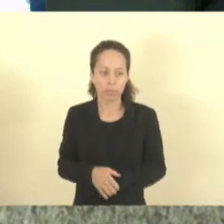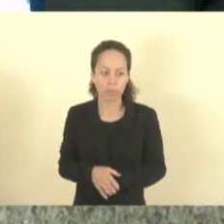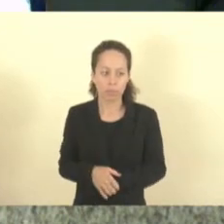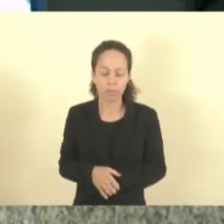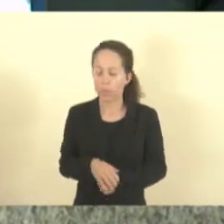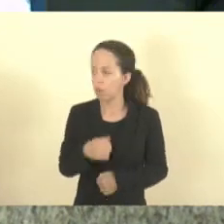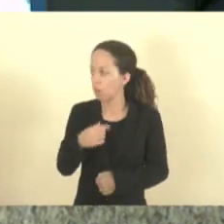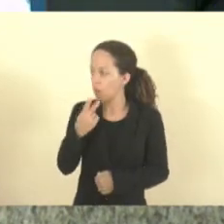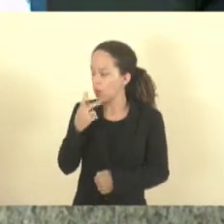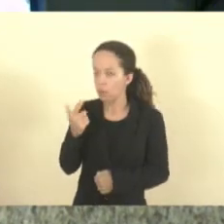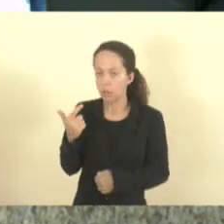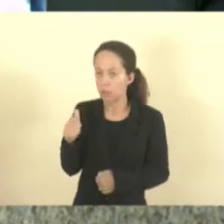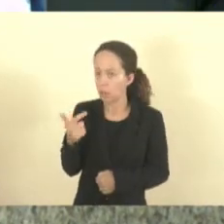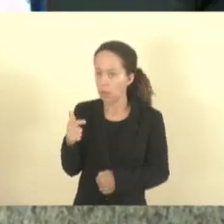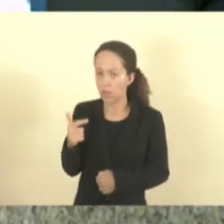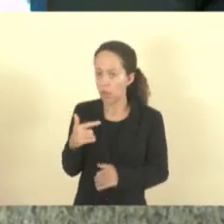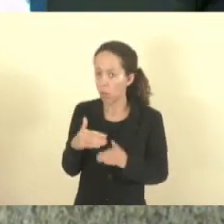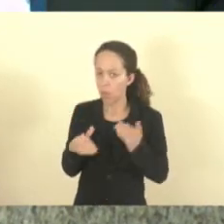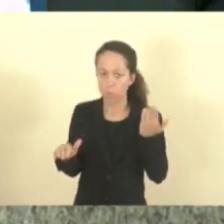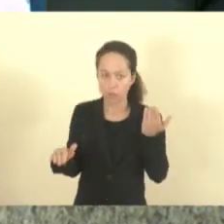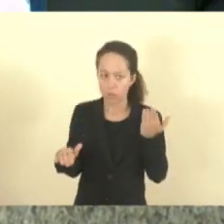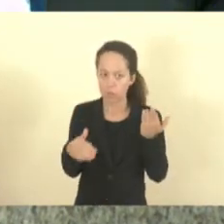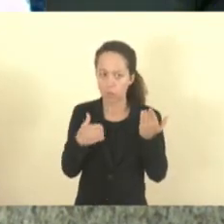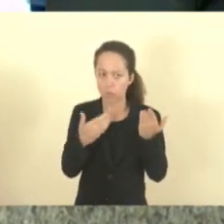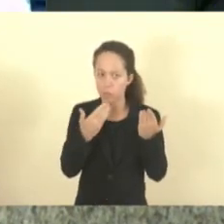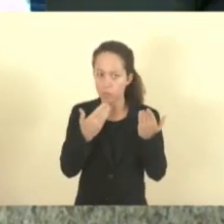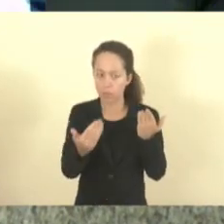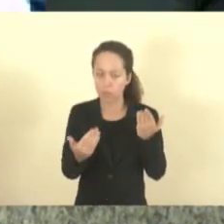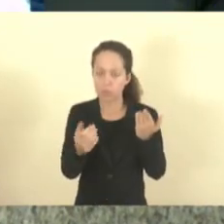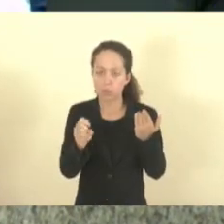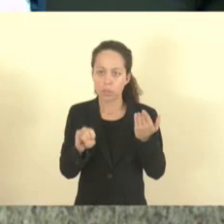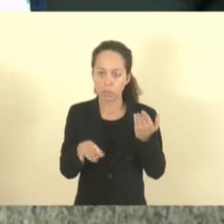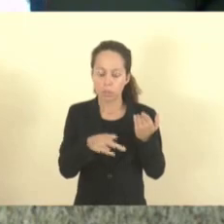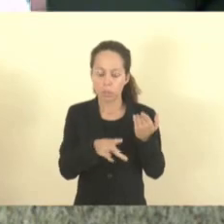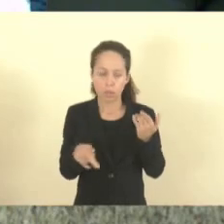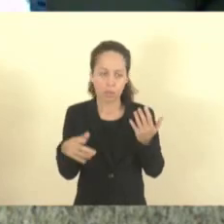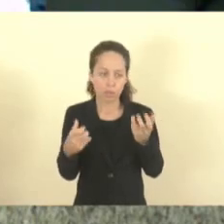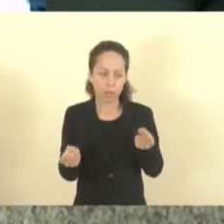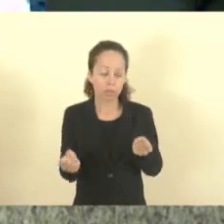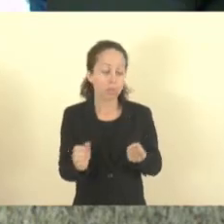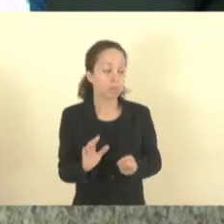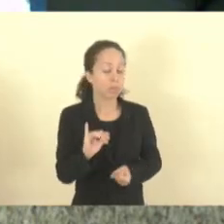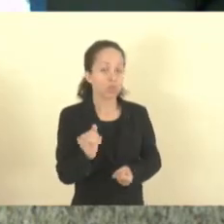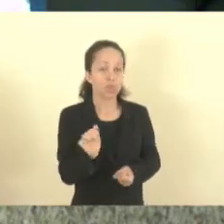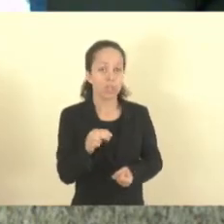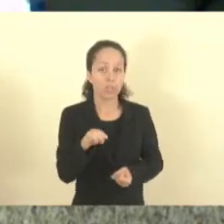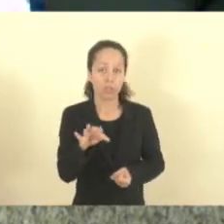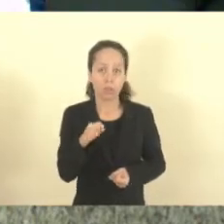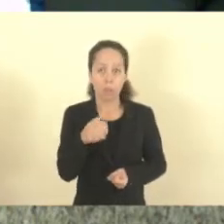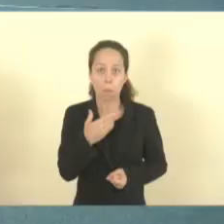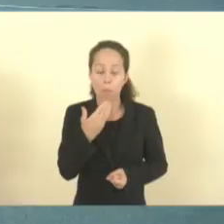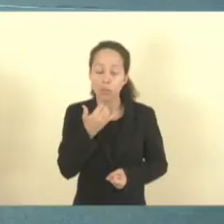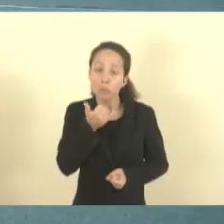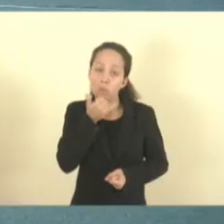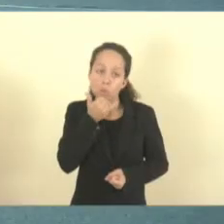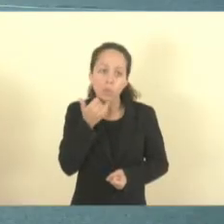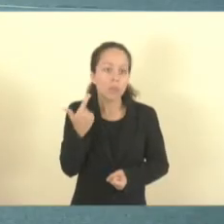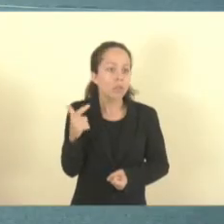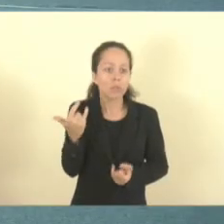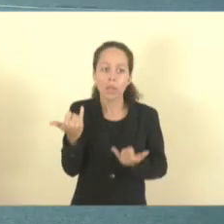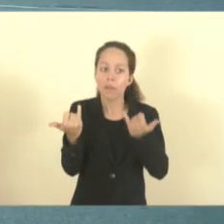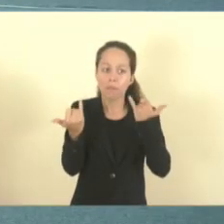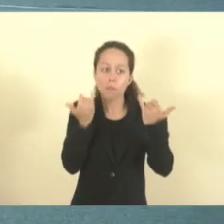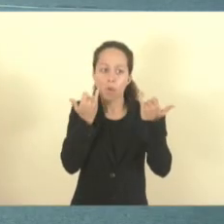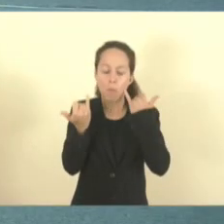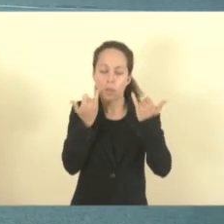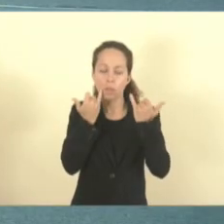nenhuma objeção. Obrigada. Se o presidente assim aceitar... Deputada Janete, inclusive, peço desculpas que eu não sabia dessa movimentação, tá